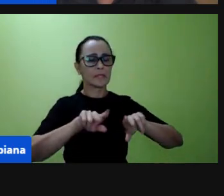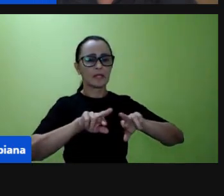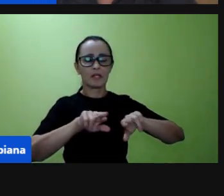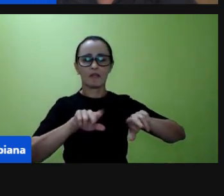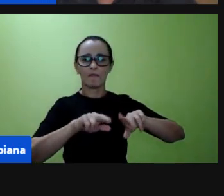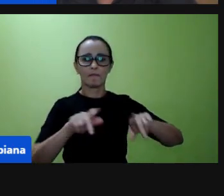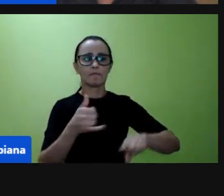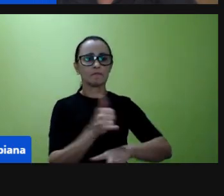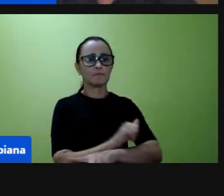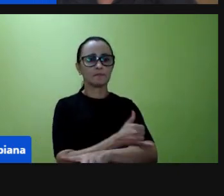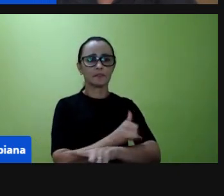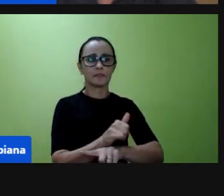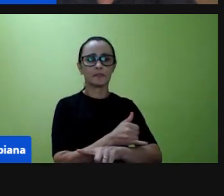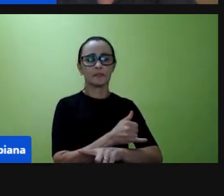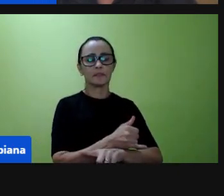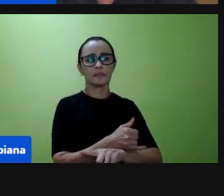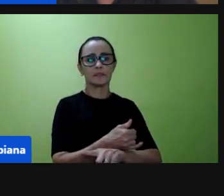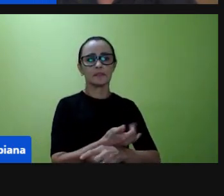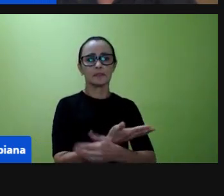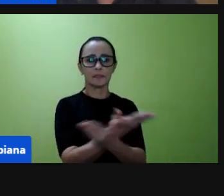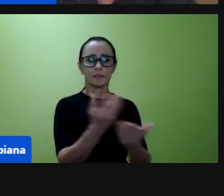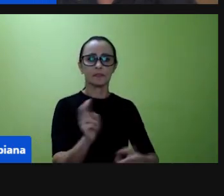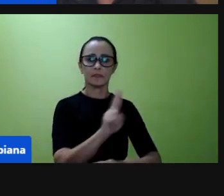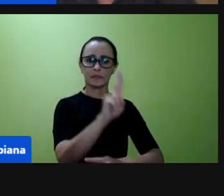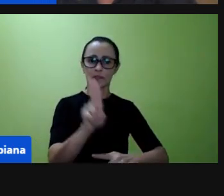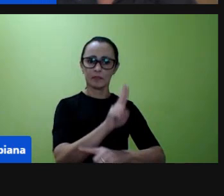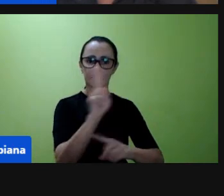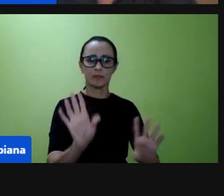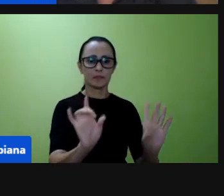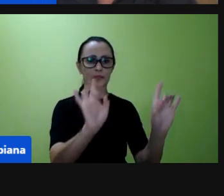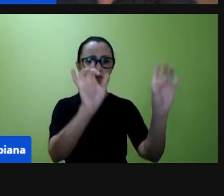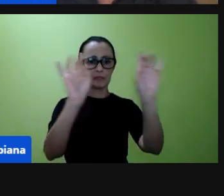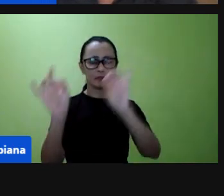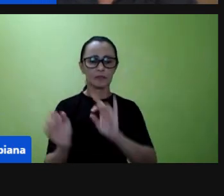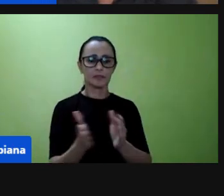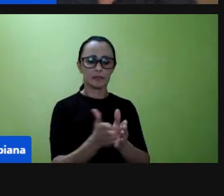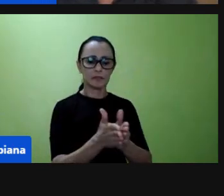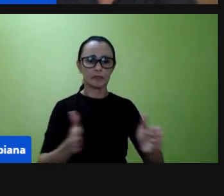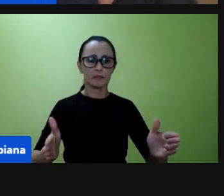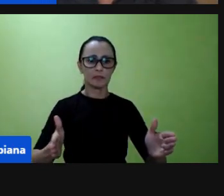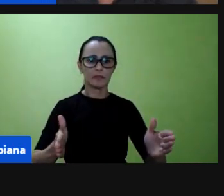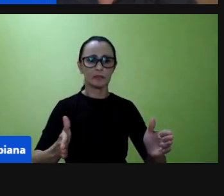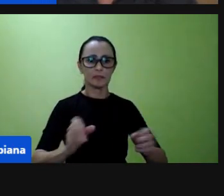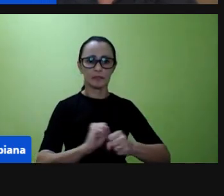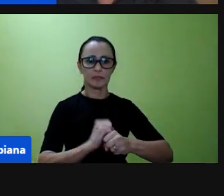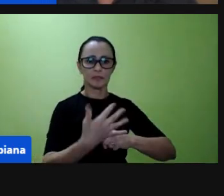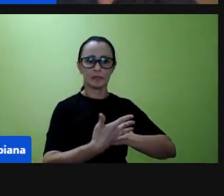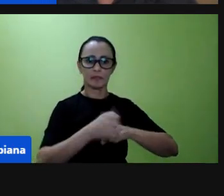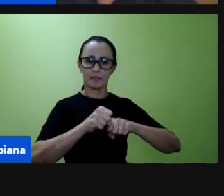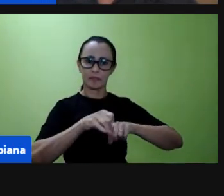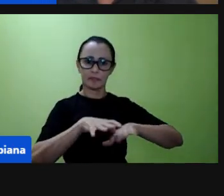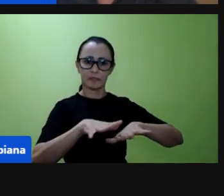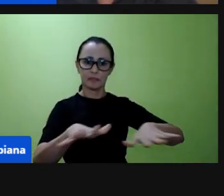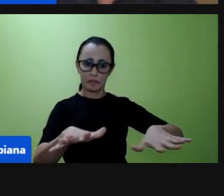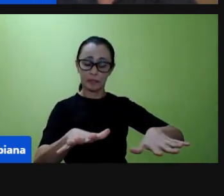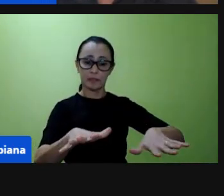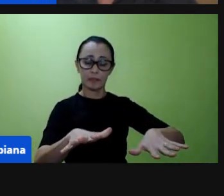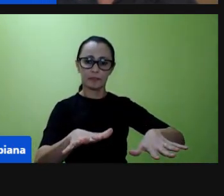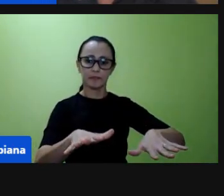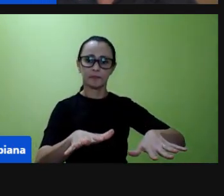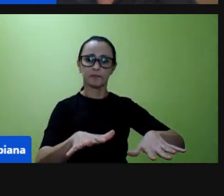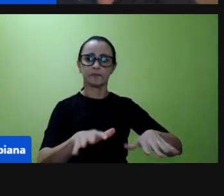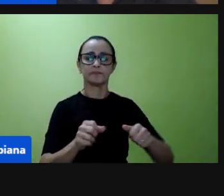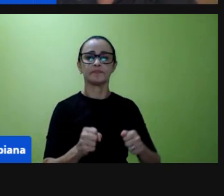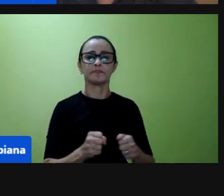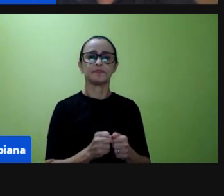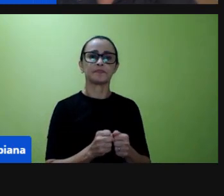que vocês desenvolveram especificamente nesse período de pandemia, que é o foco do que a gente está conversando aqui hoje,